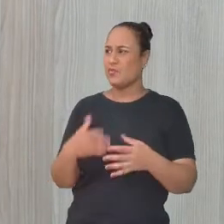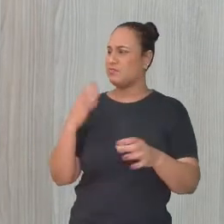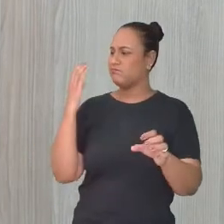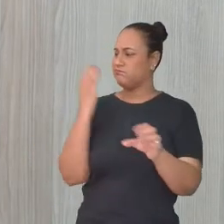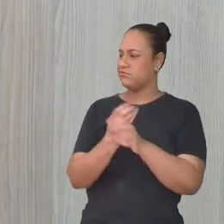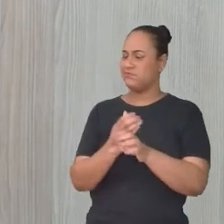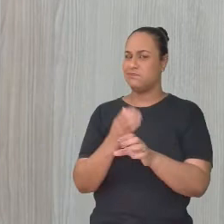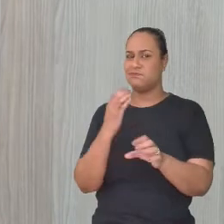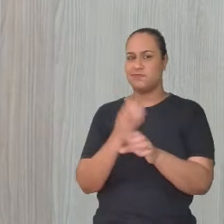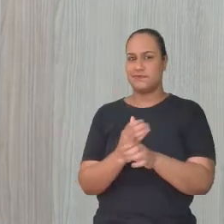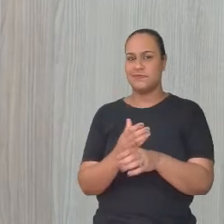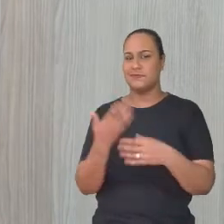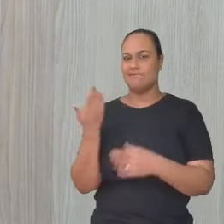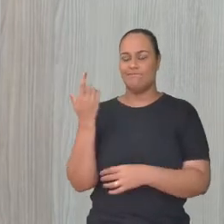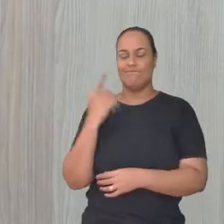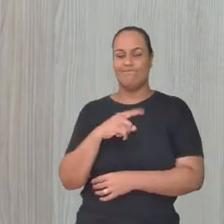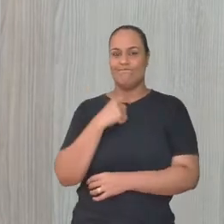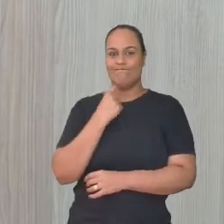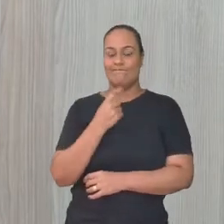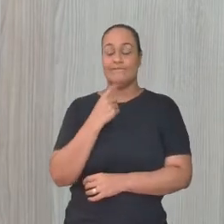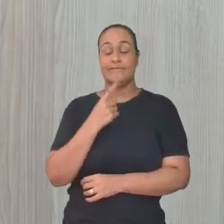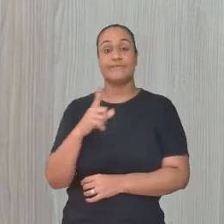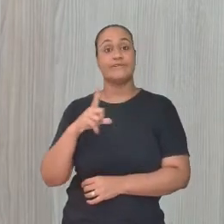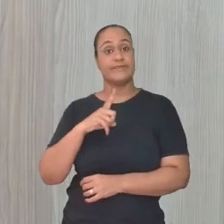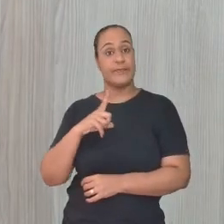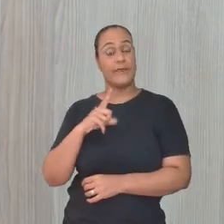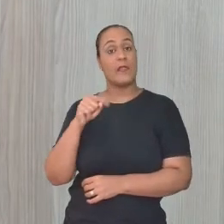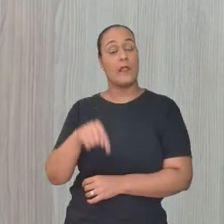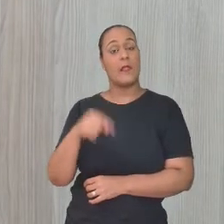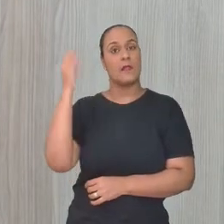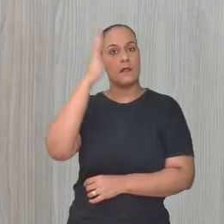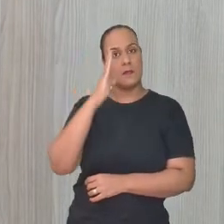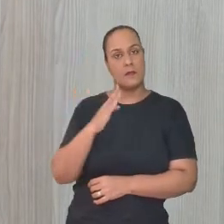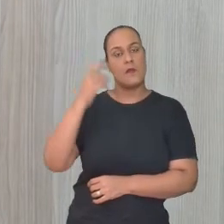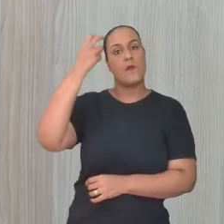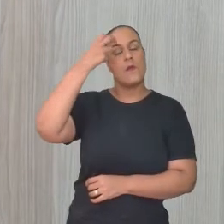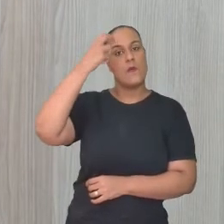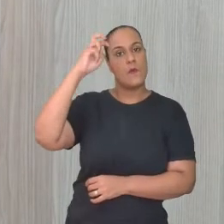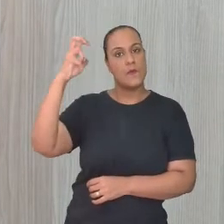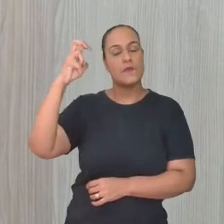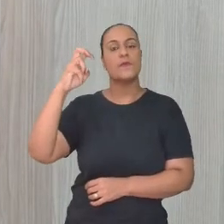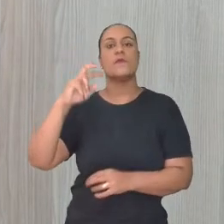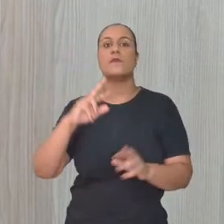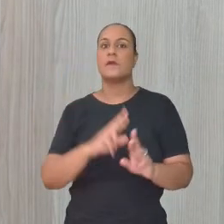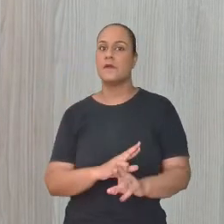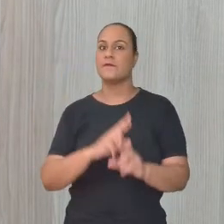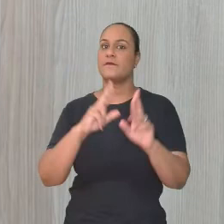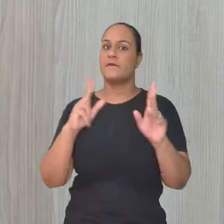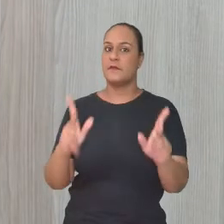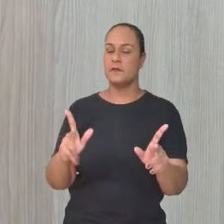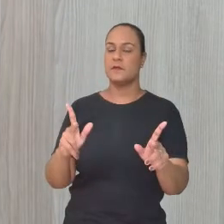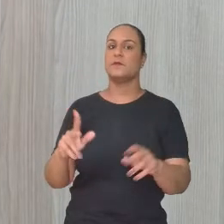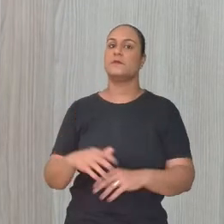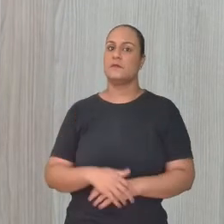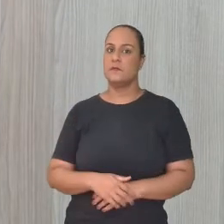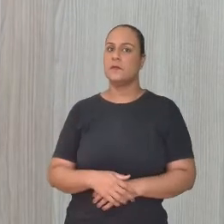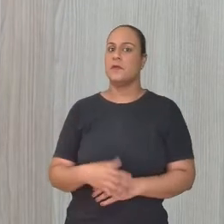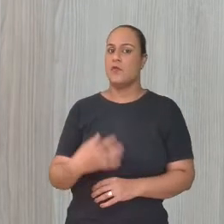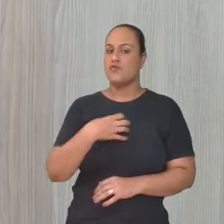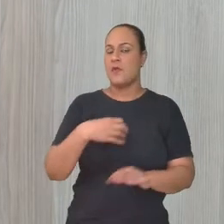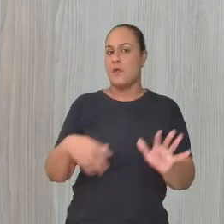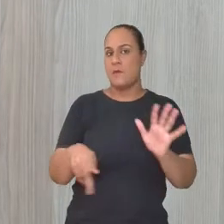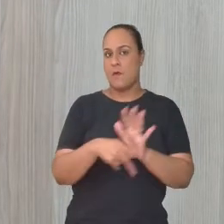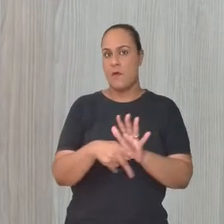aqui, né, professora? Porque a gente tinha aqui no nosso solo brasileiro uma cultura totalmente diferente. A gente tinha o nosso próprio jeito aqui,